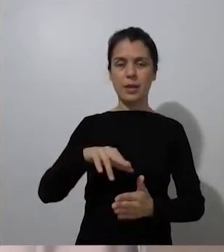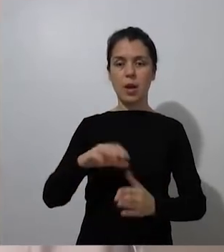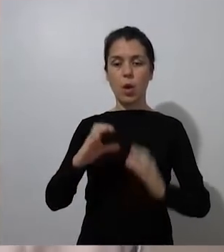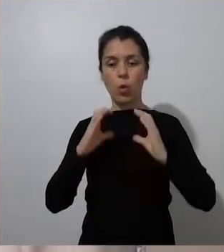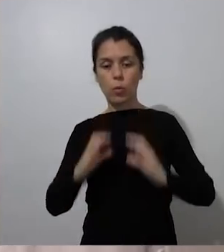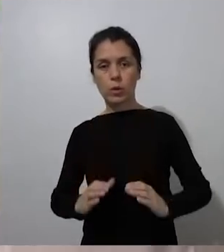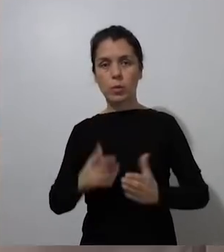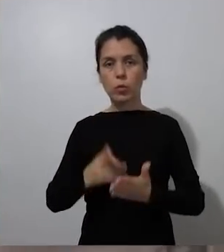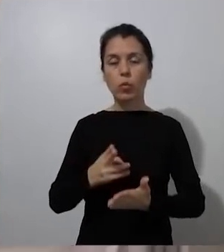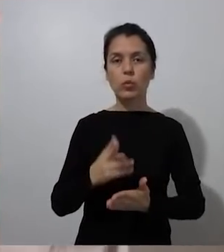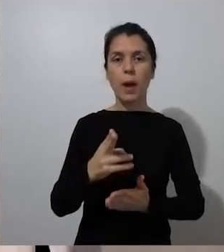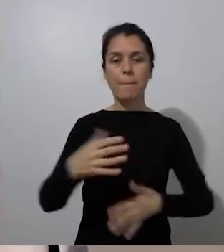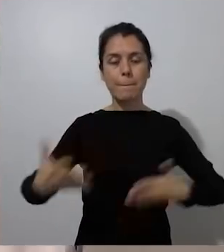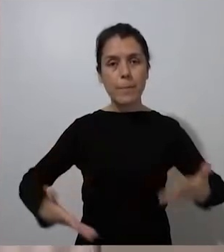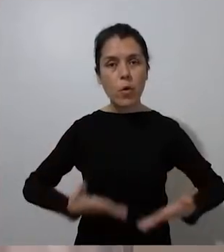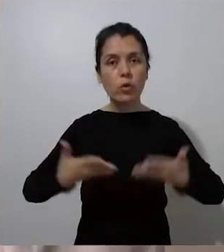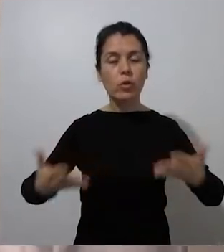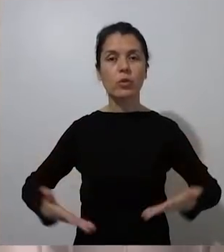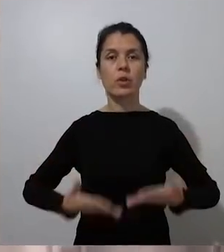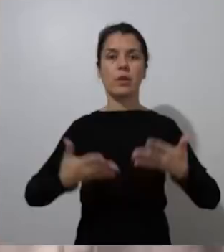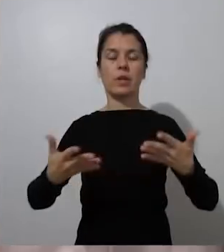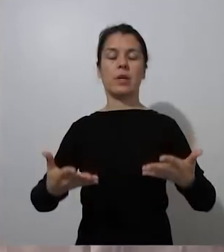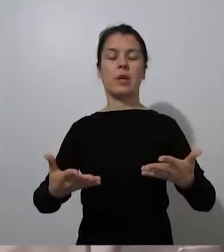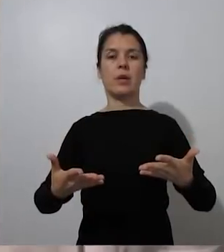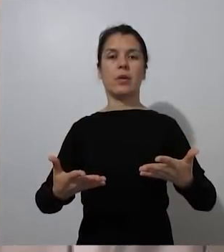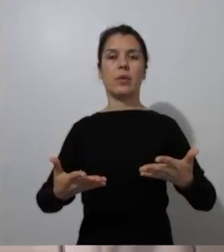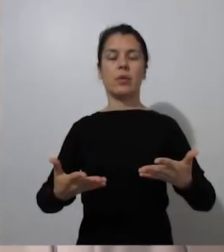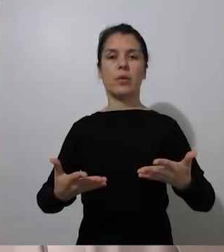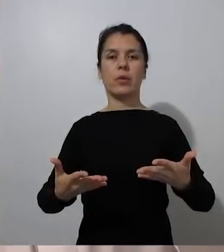o equilíbrio desse comportamento e a motivação são